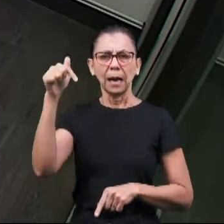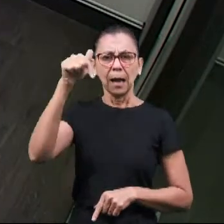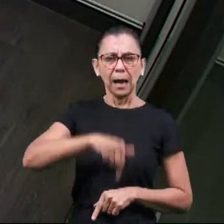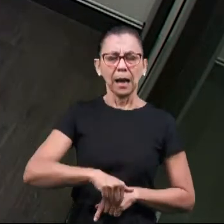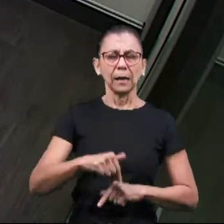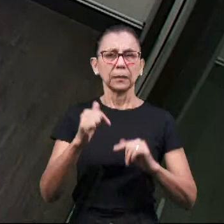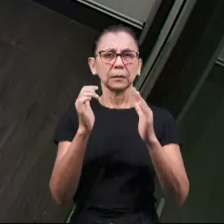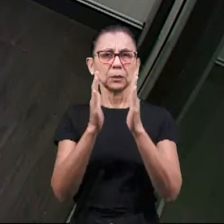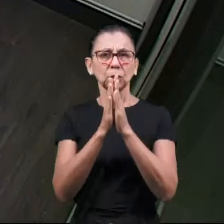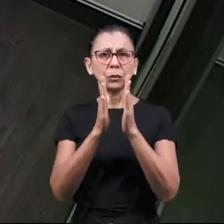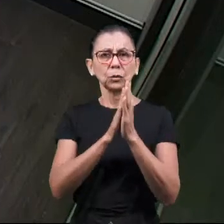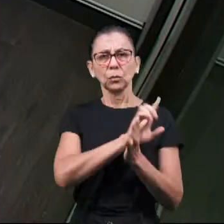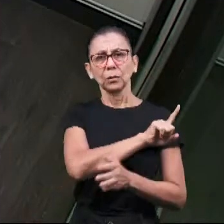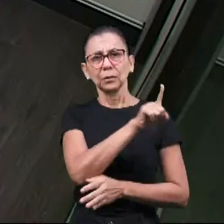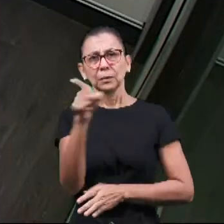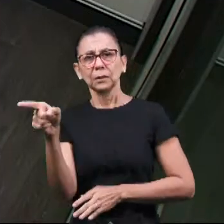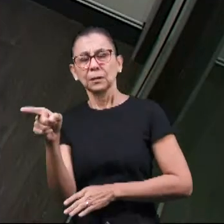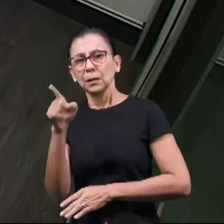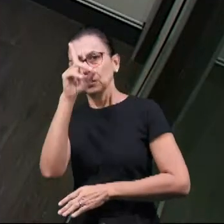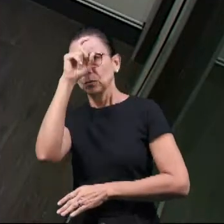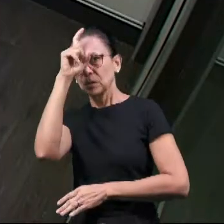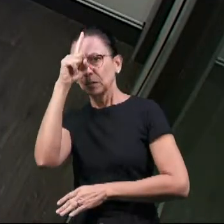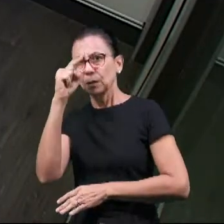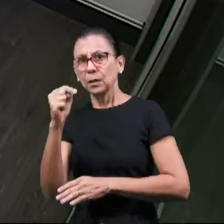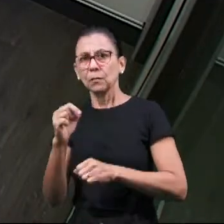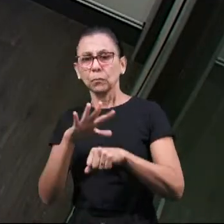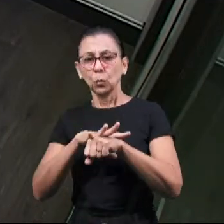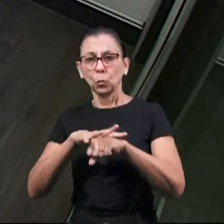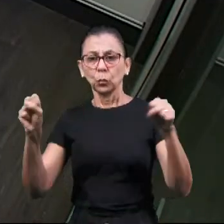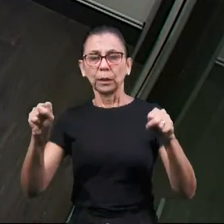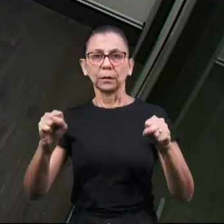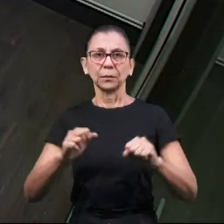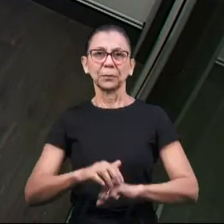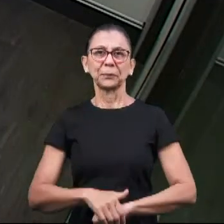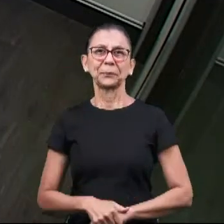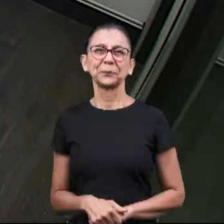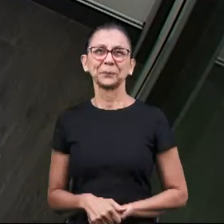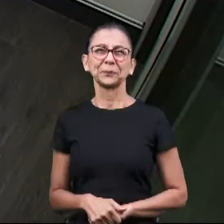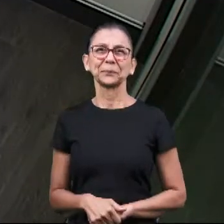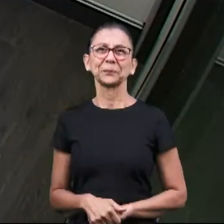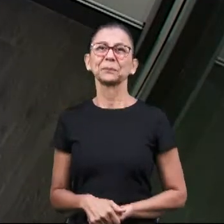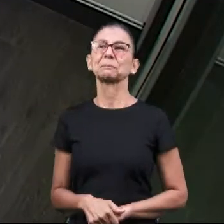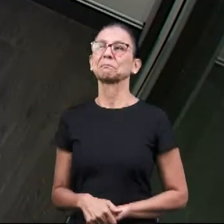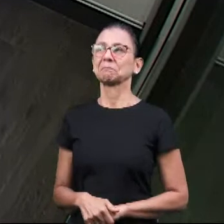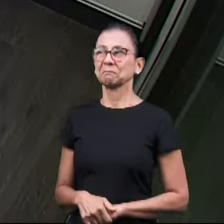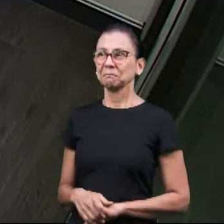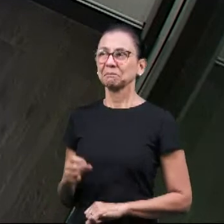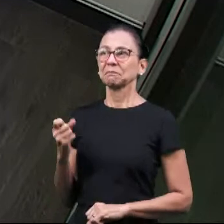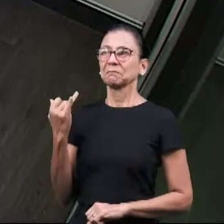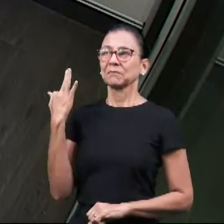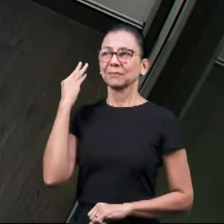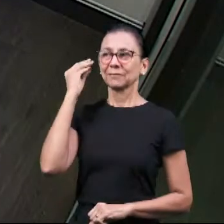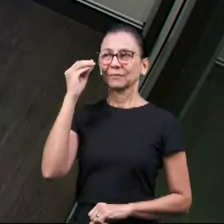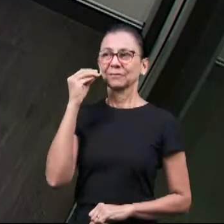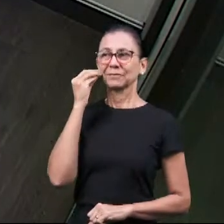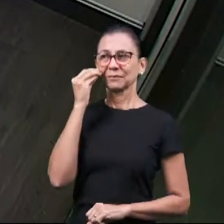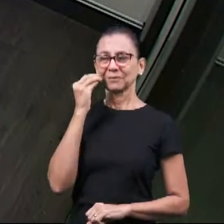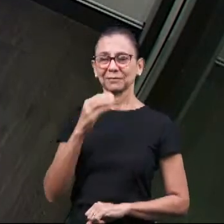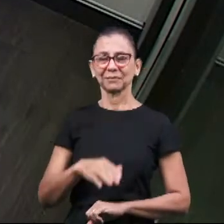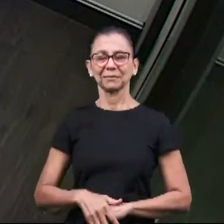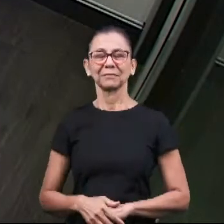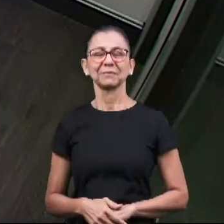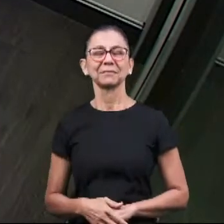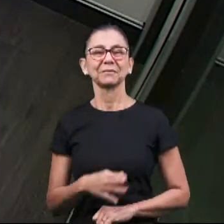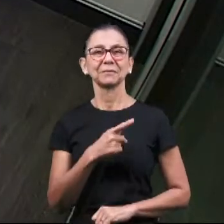lá. Ele recebeu a UTI. Louvado seja o nome do senhor. Pastor Manuel Bento, quantas experiências. Muito bom receber o senhor aqui nessa